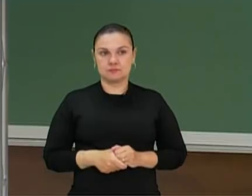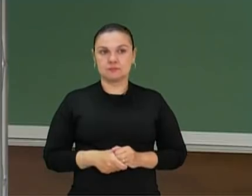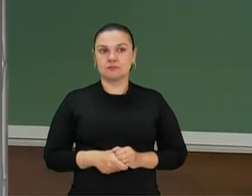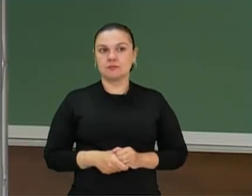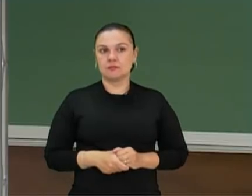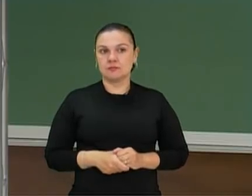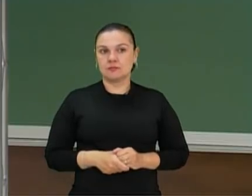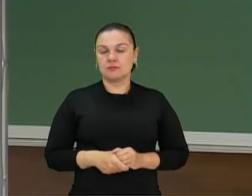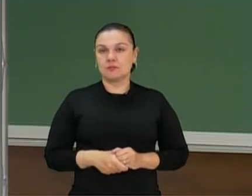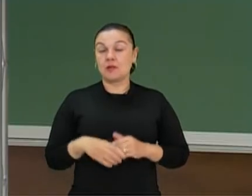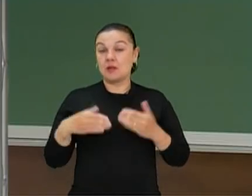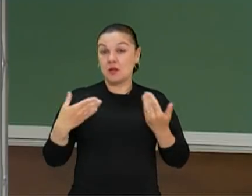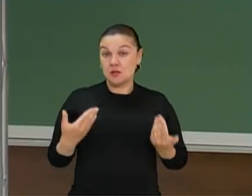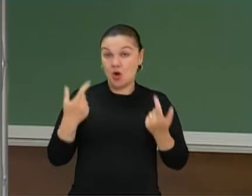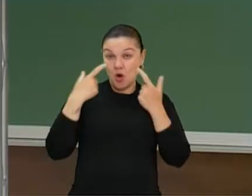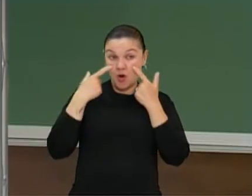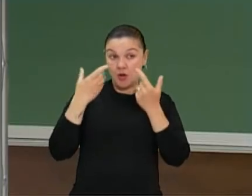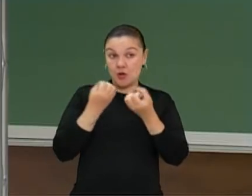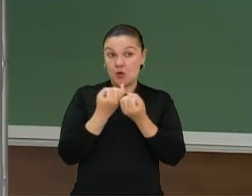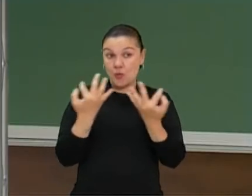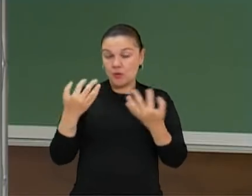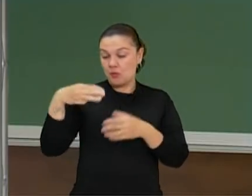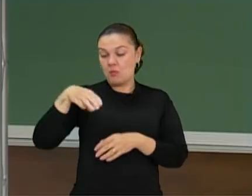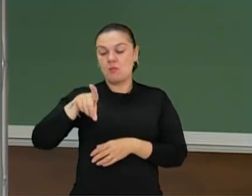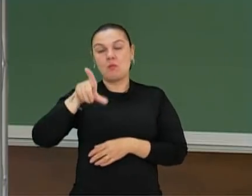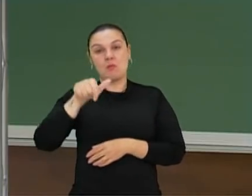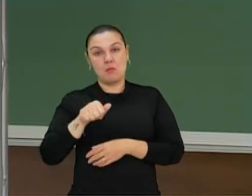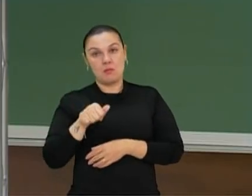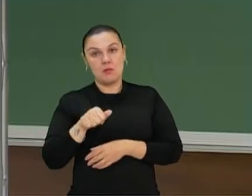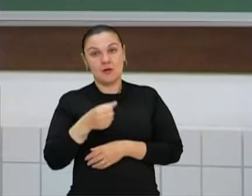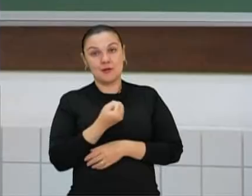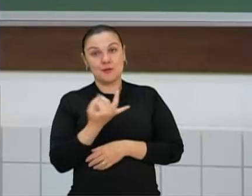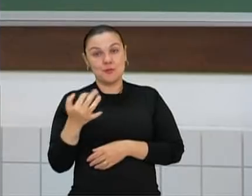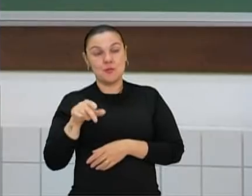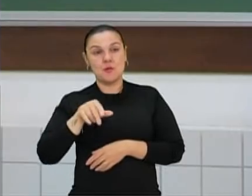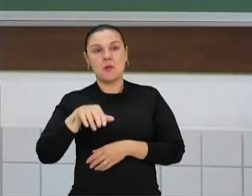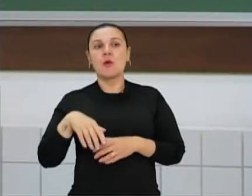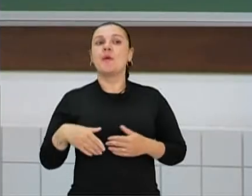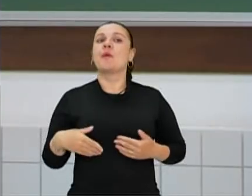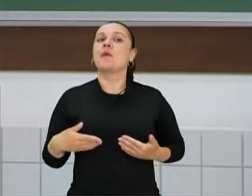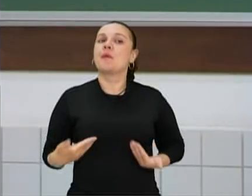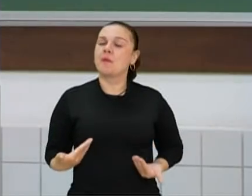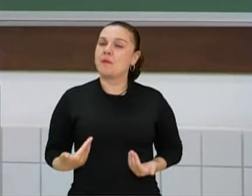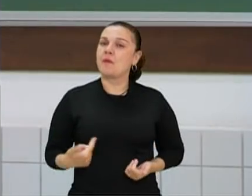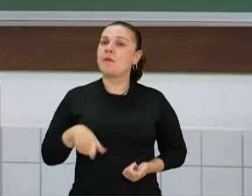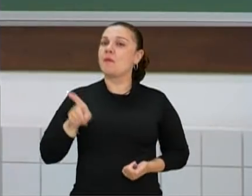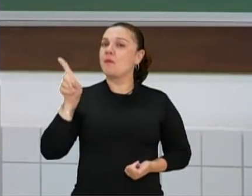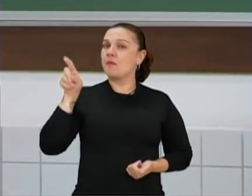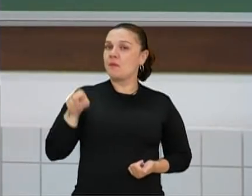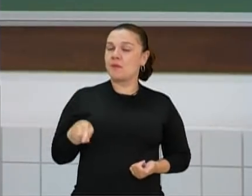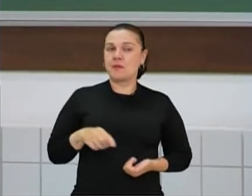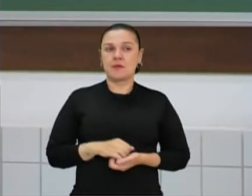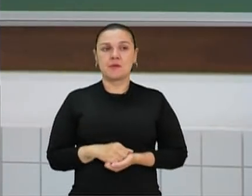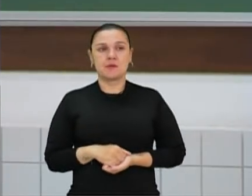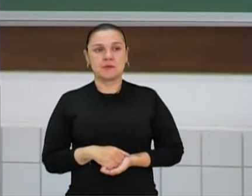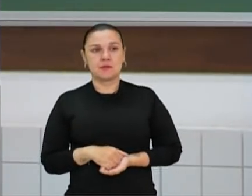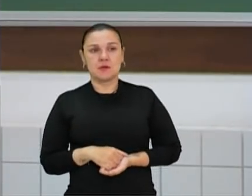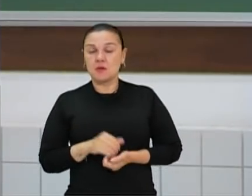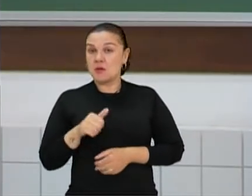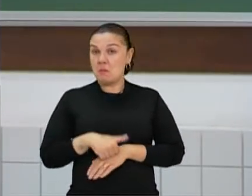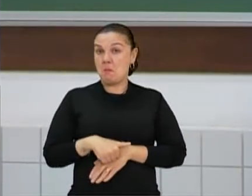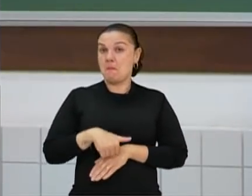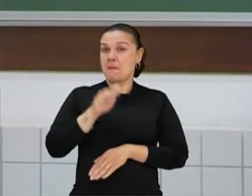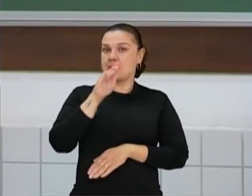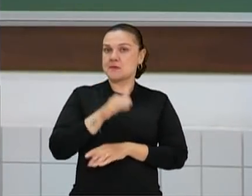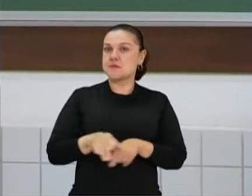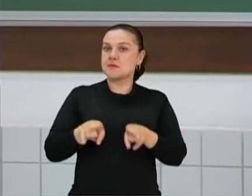Determine a moda do número de irmãos dessa pesquisa. Daí, qual é a moda de irmãos aí? Qual que é a quantidade que